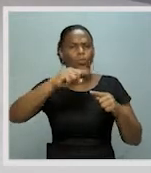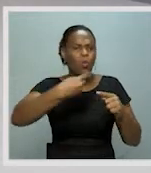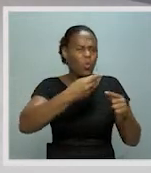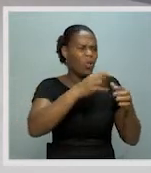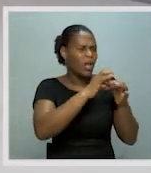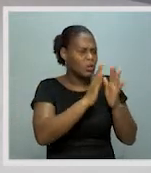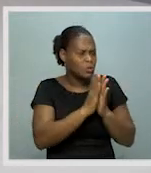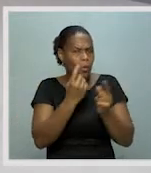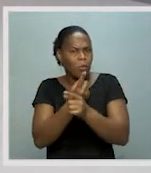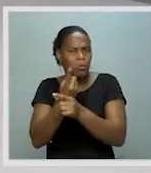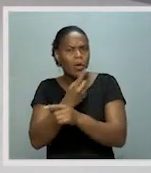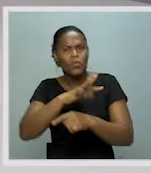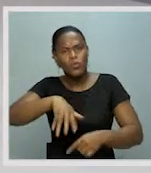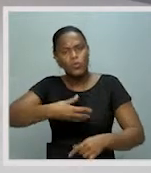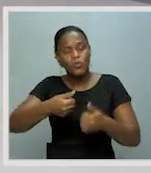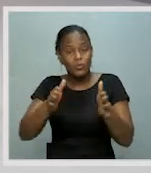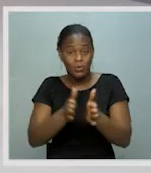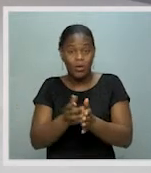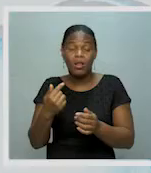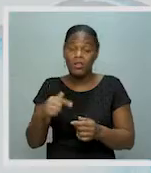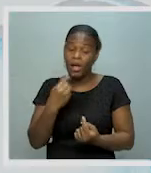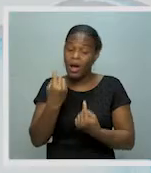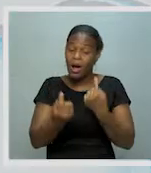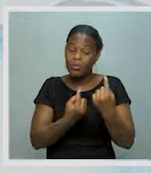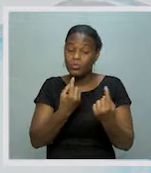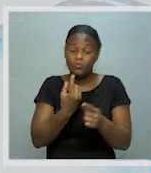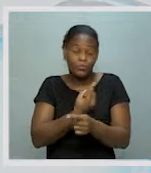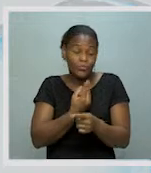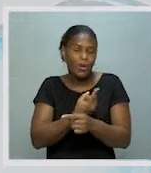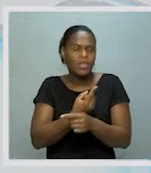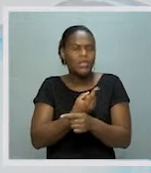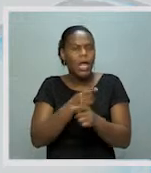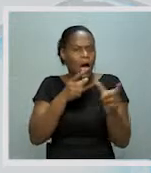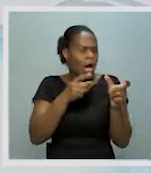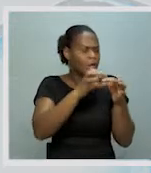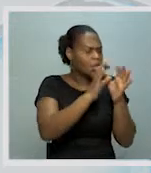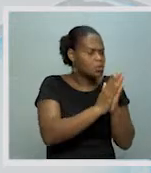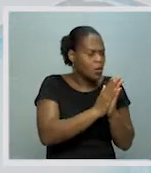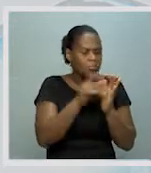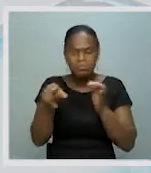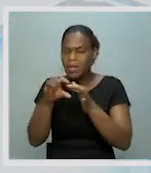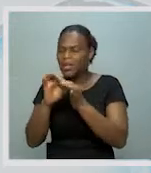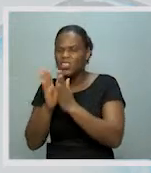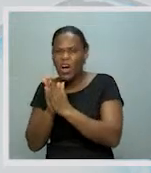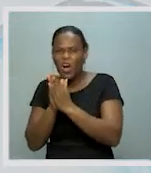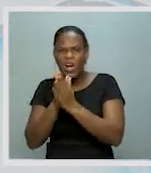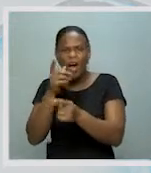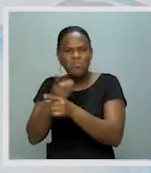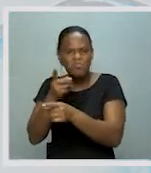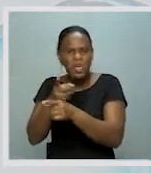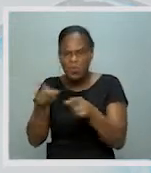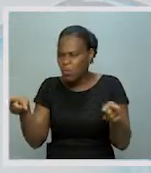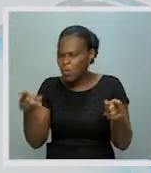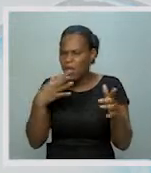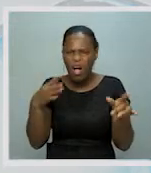várias religiões pelo mundo todo, há alguns aspectos que são comuns a todas as